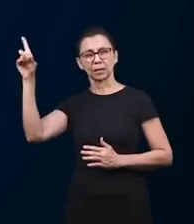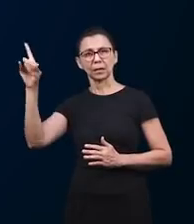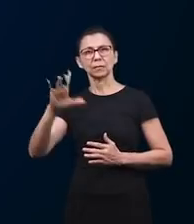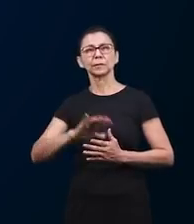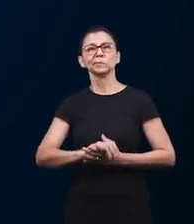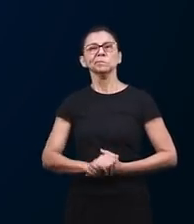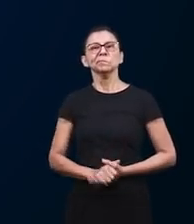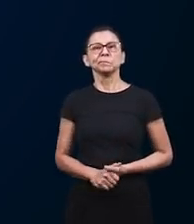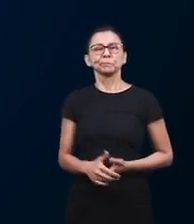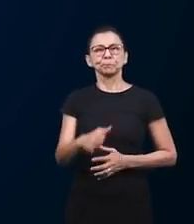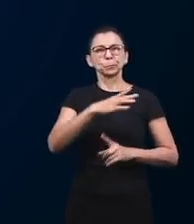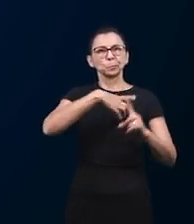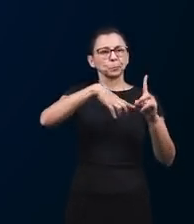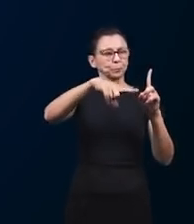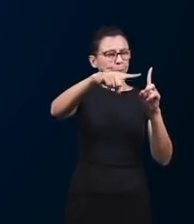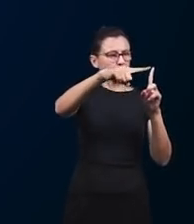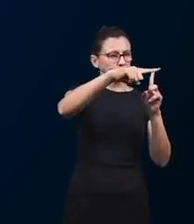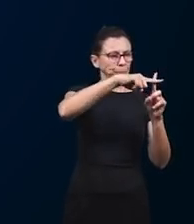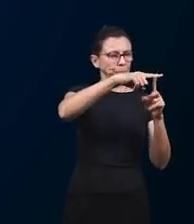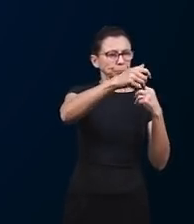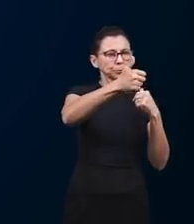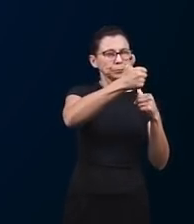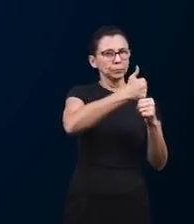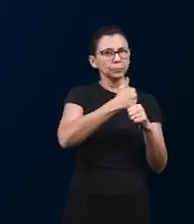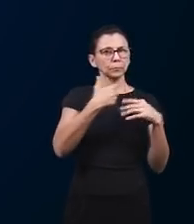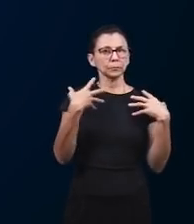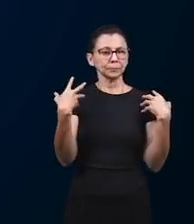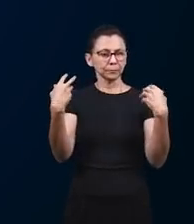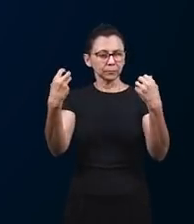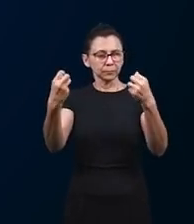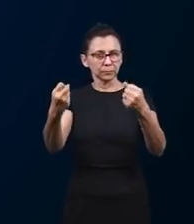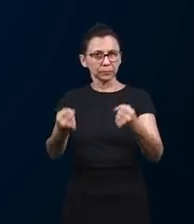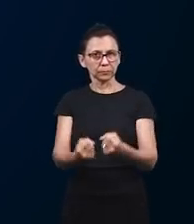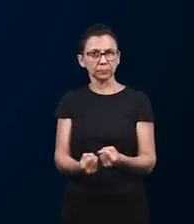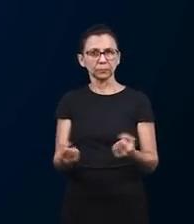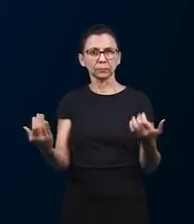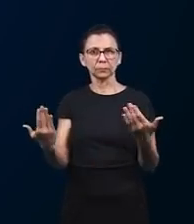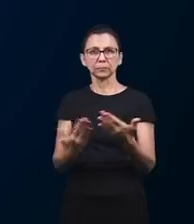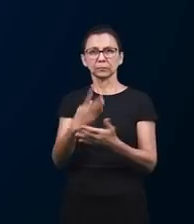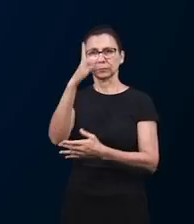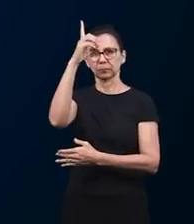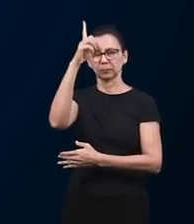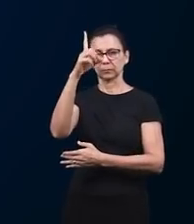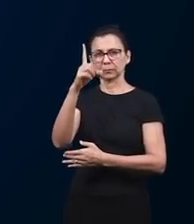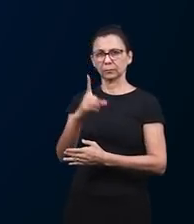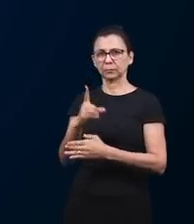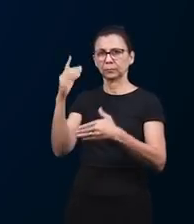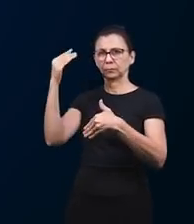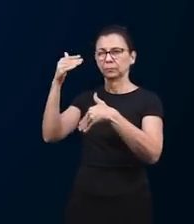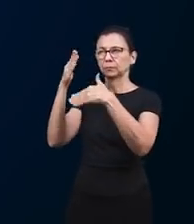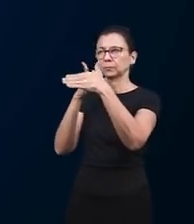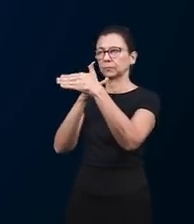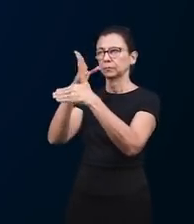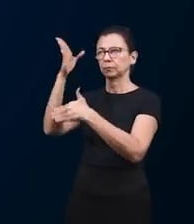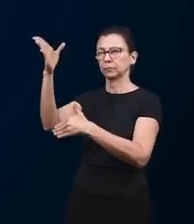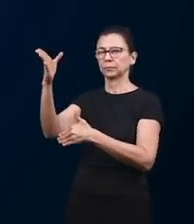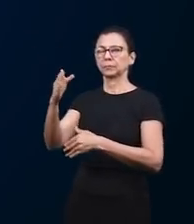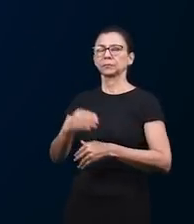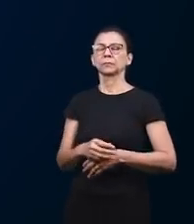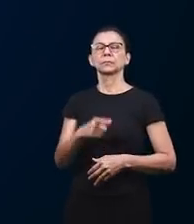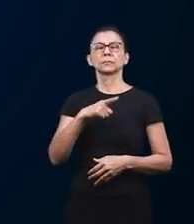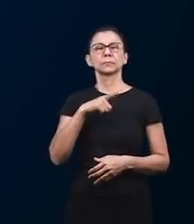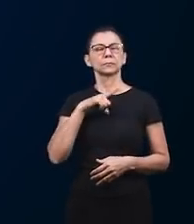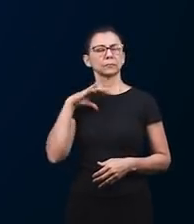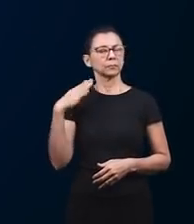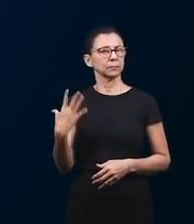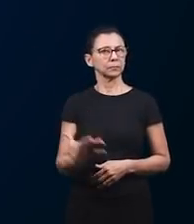o sacrifício de Jesus, que nos dá acesso a esse campo, que nos dá acesso a esse tesouro, essa tão grande salvação.